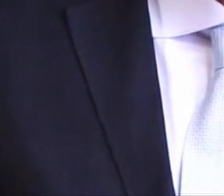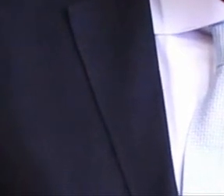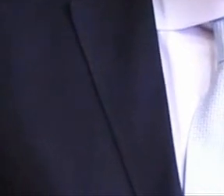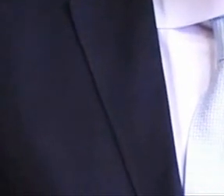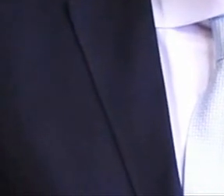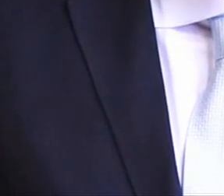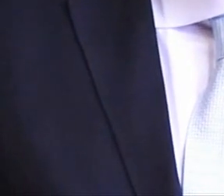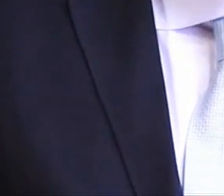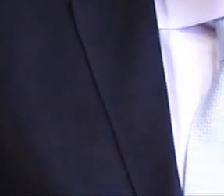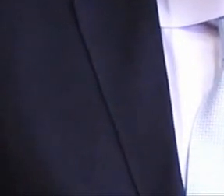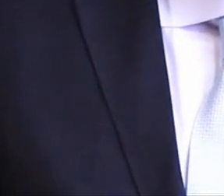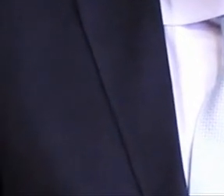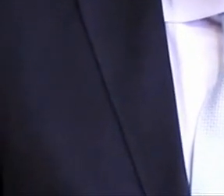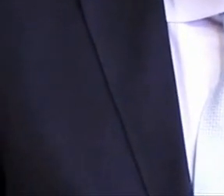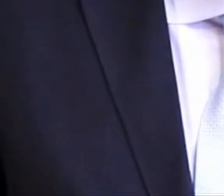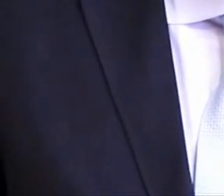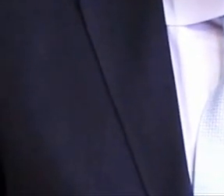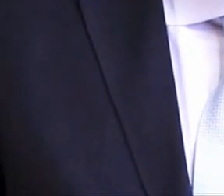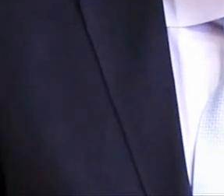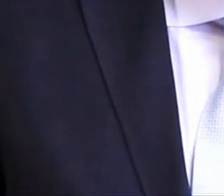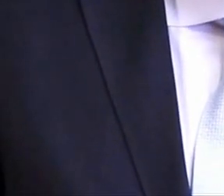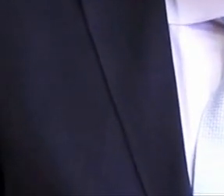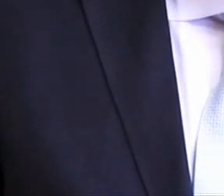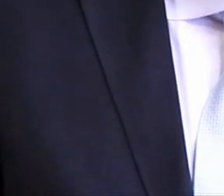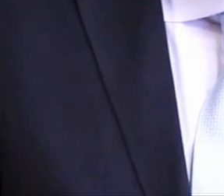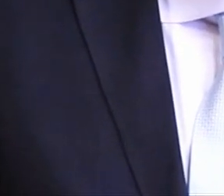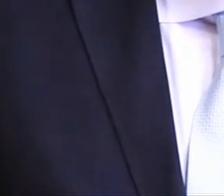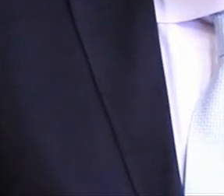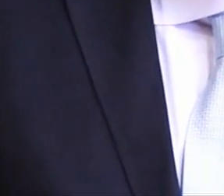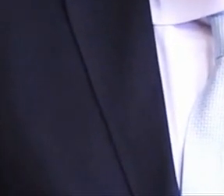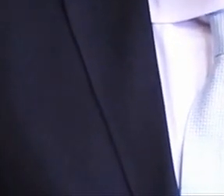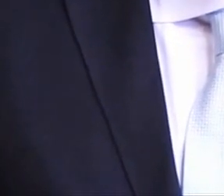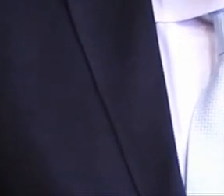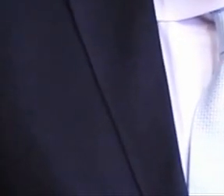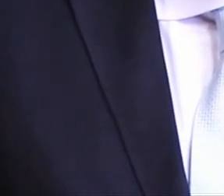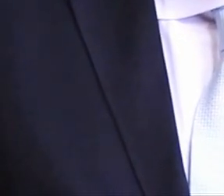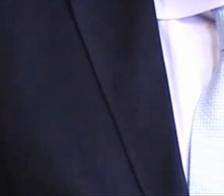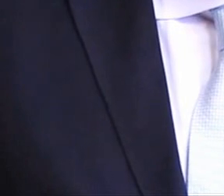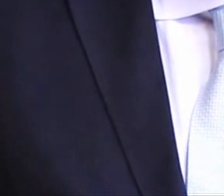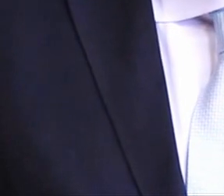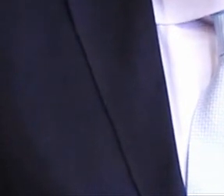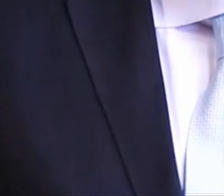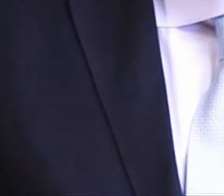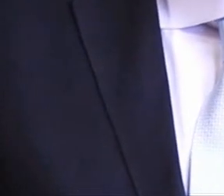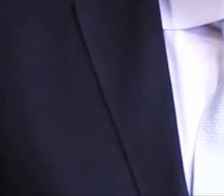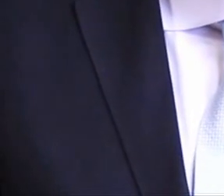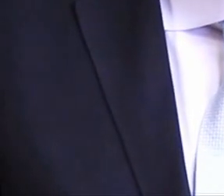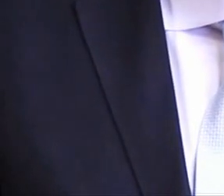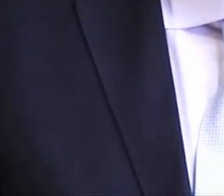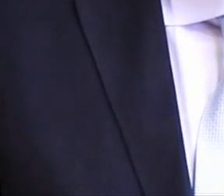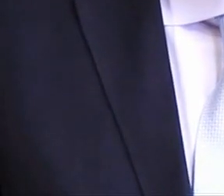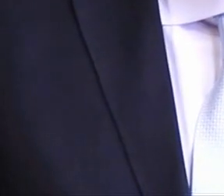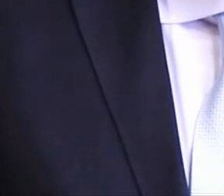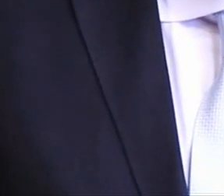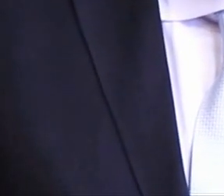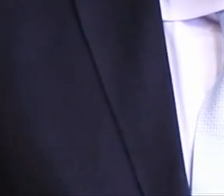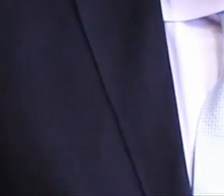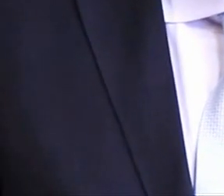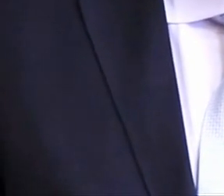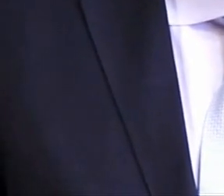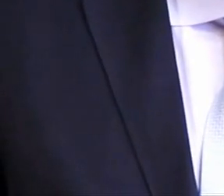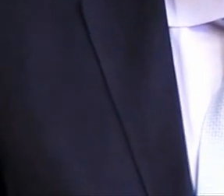um abraço, mas recebo aqui a minha homenagem e queria dizer para você que você é merecedor desse título. O